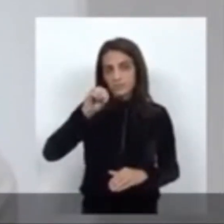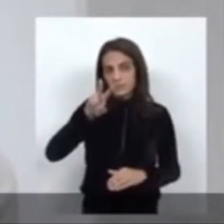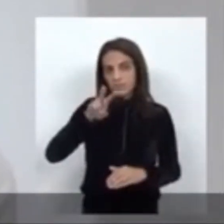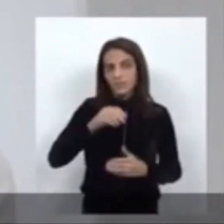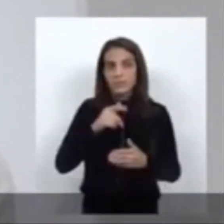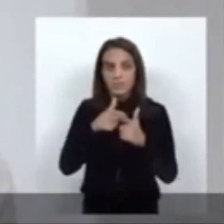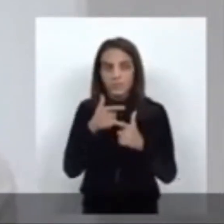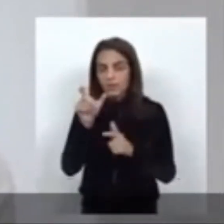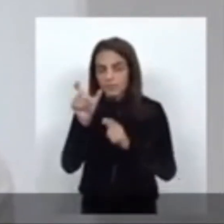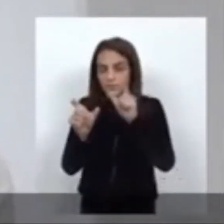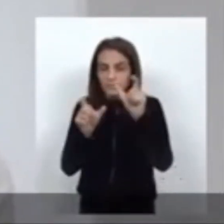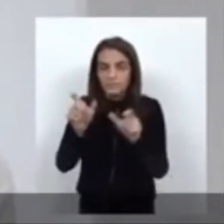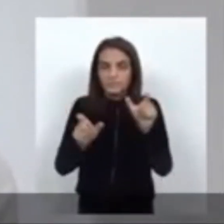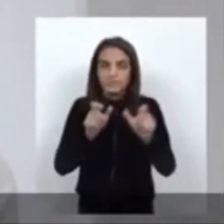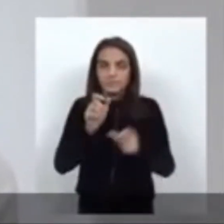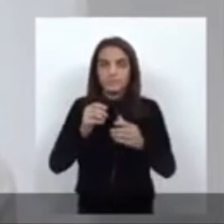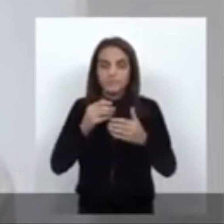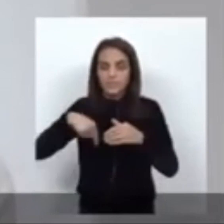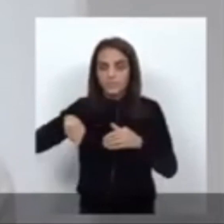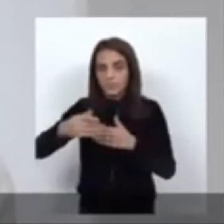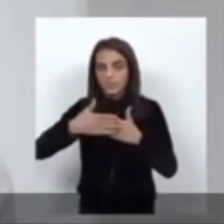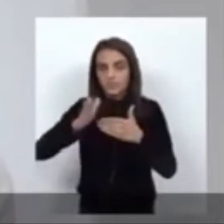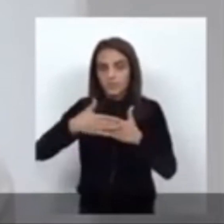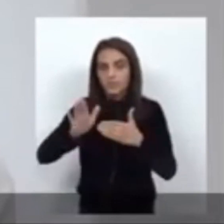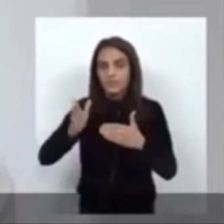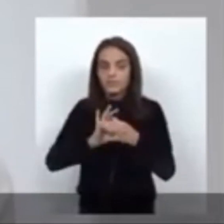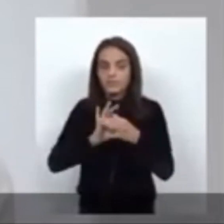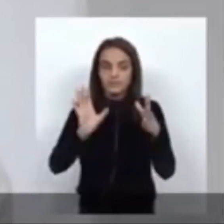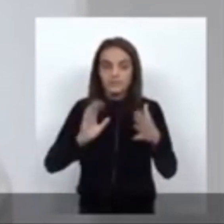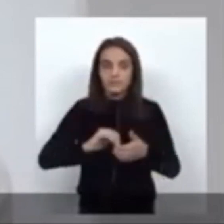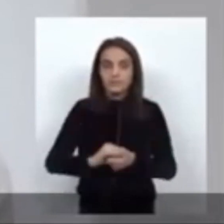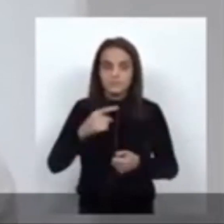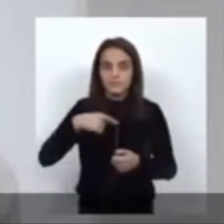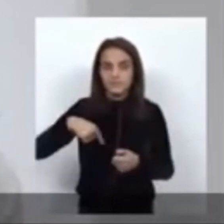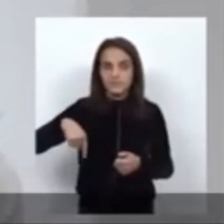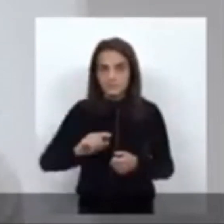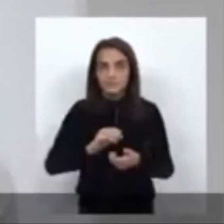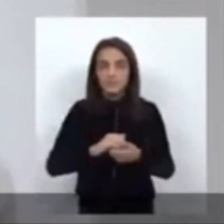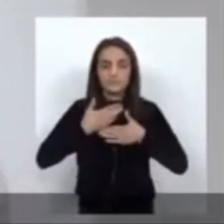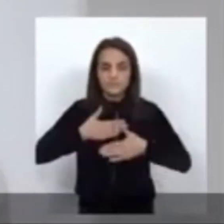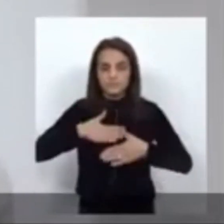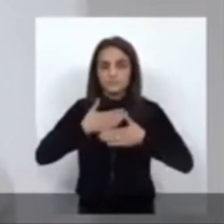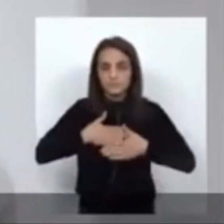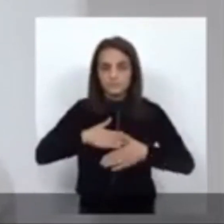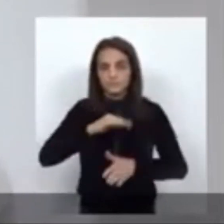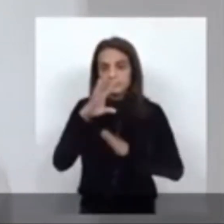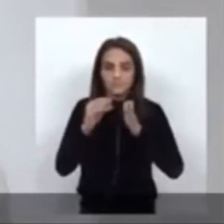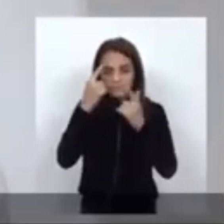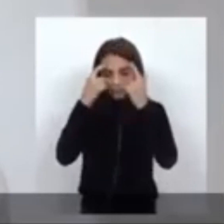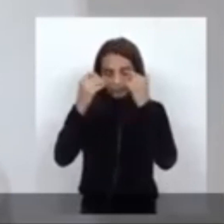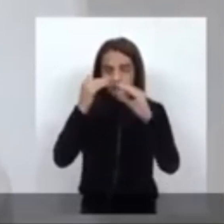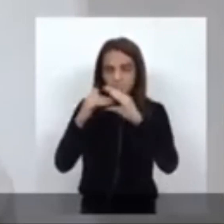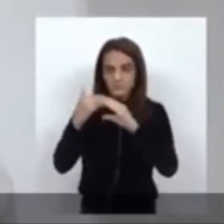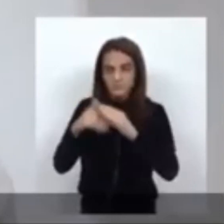de perfil com a Citem. Então, a gente está aberta aí aos nossos canais para que a gente possa fazer aqui com tranquilidade. Nós vamos encaminhar o